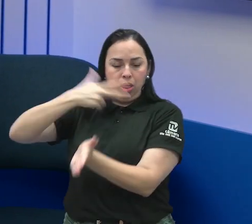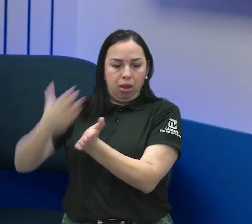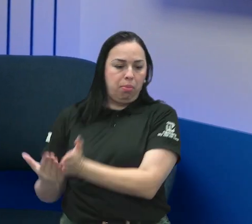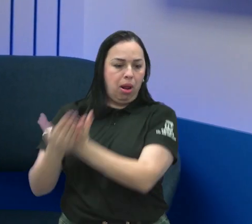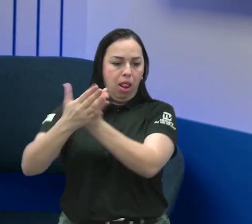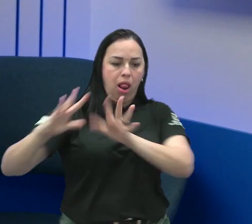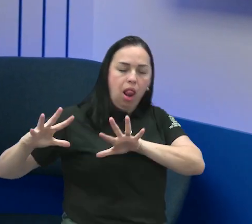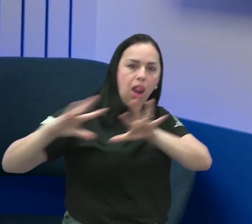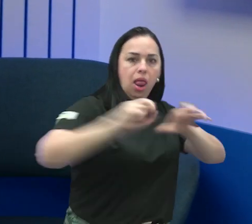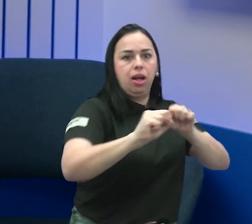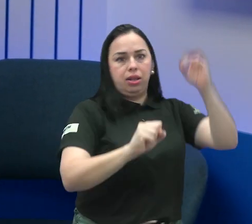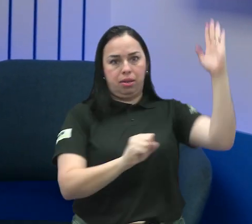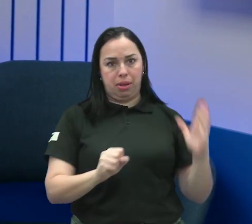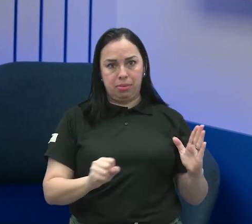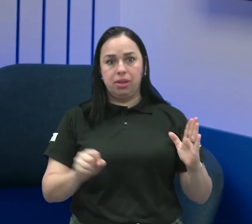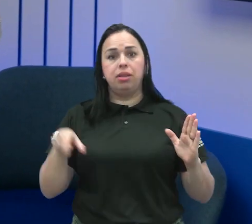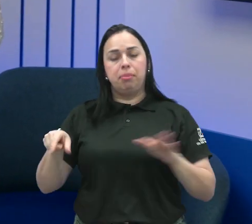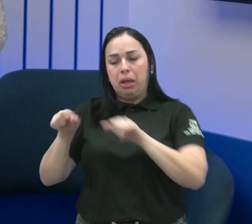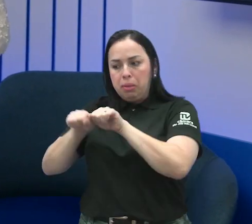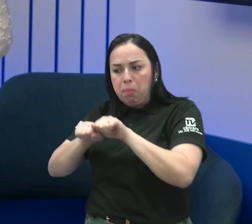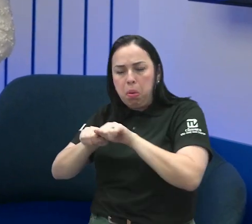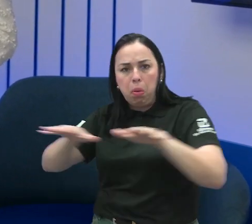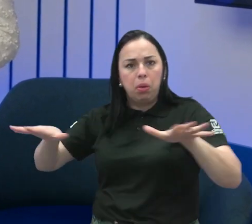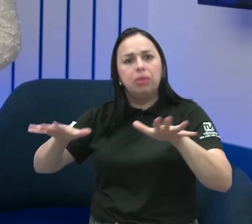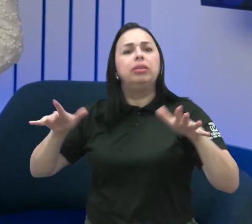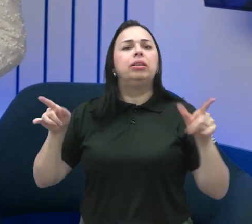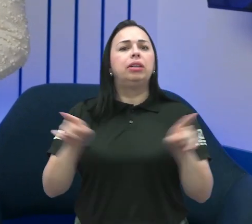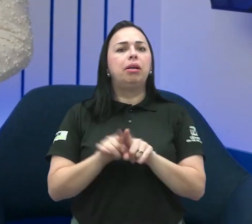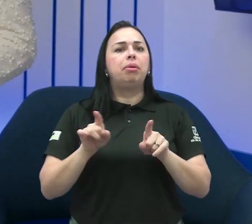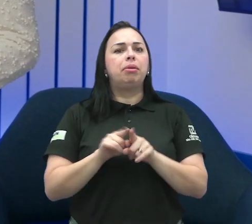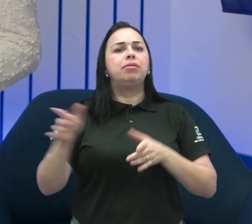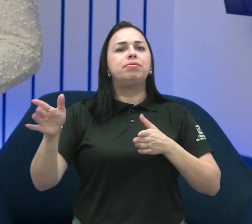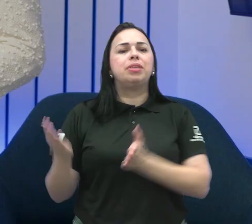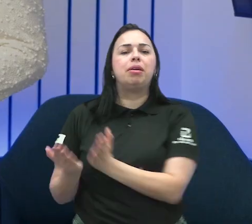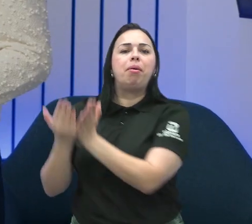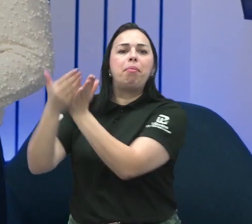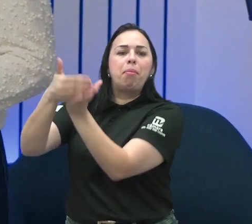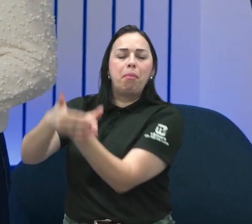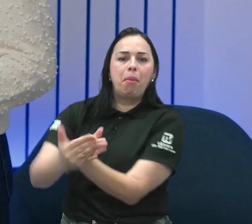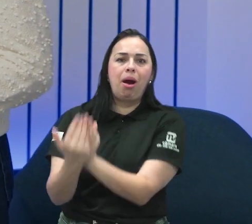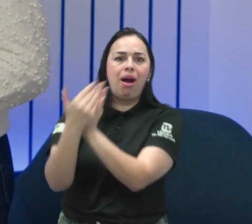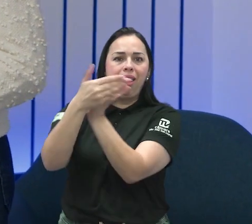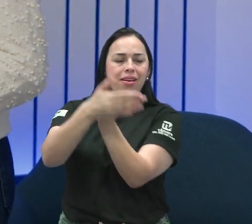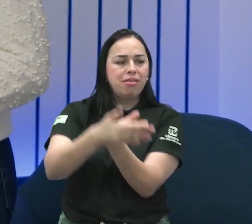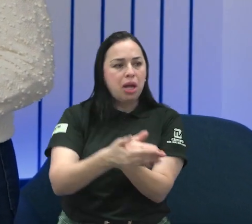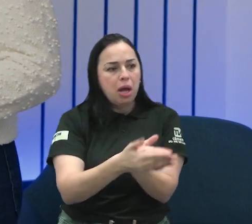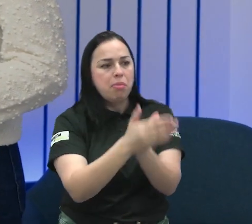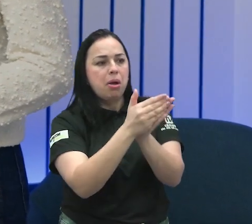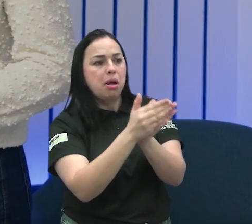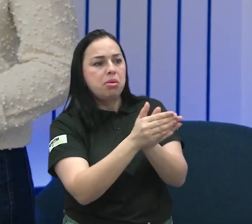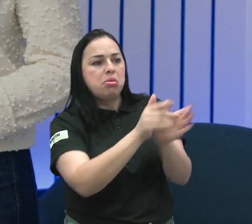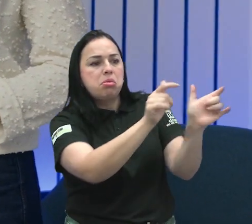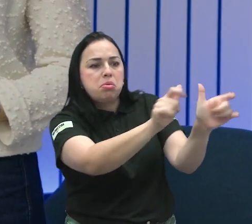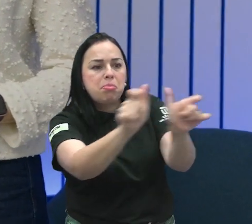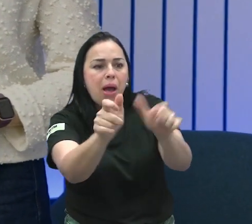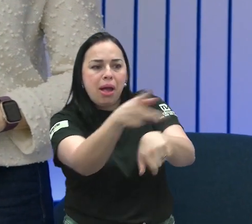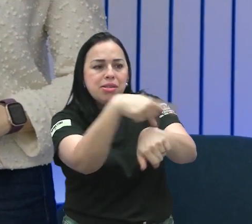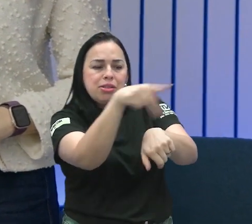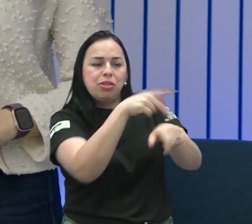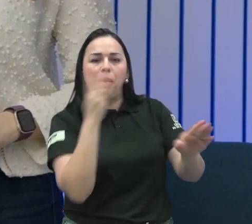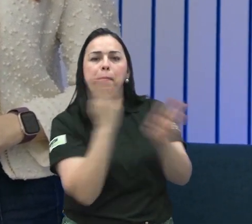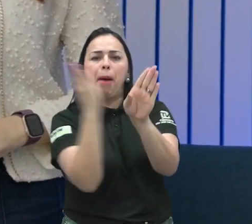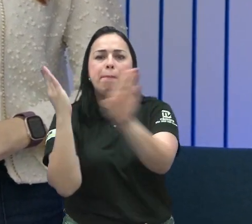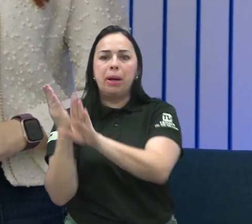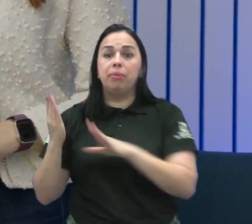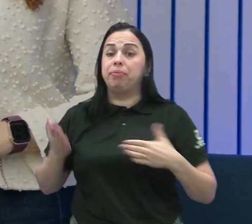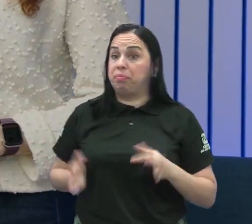o processo de expansão territorial de países europeus, marcado pelas navegações e as descobertas de